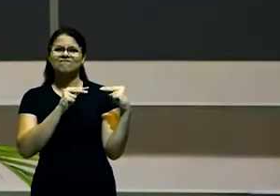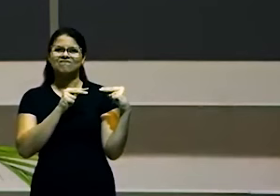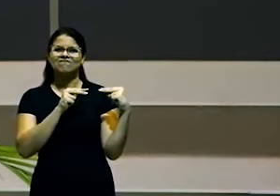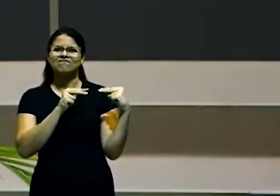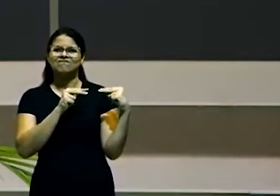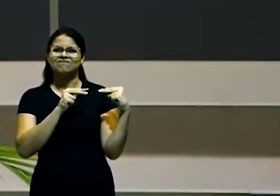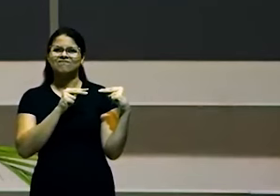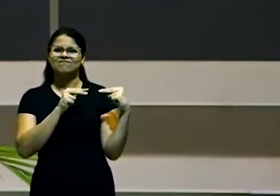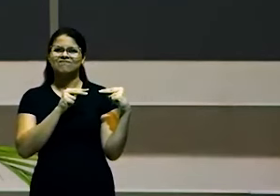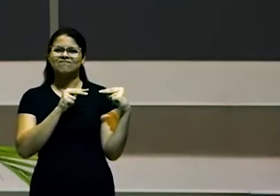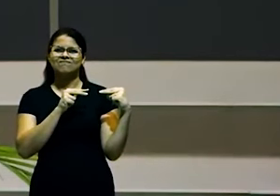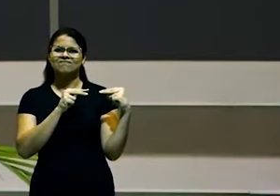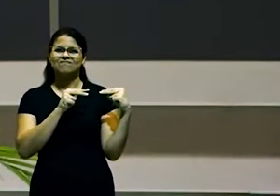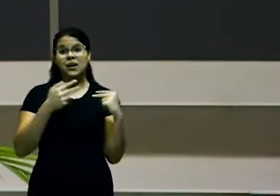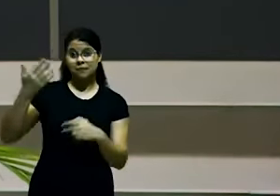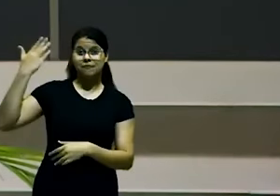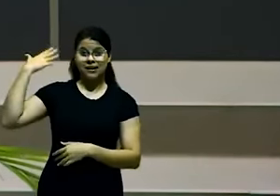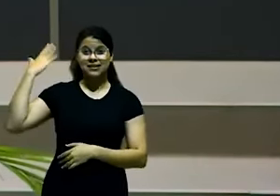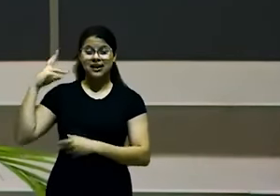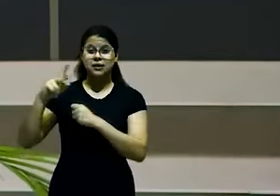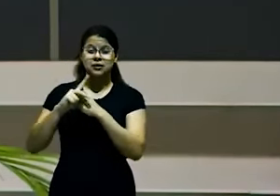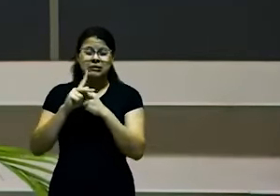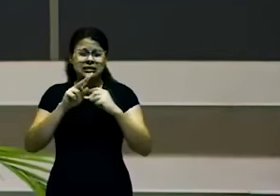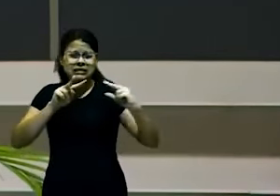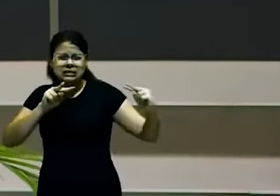como foi Olho no Olho na hora que negou